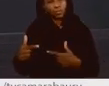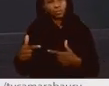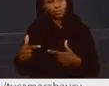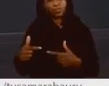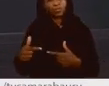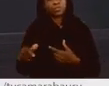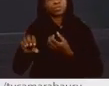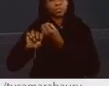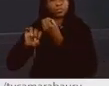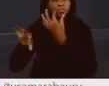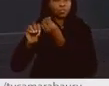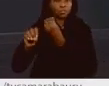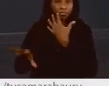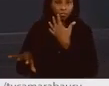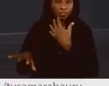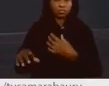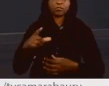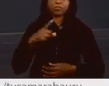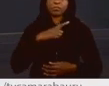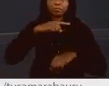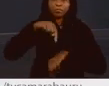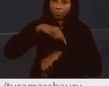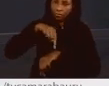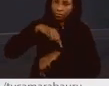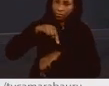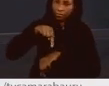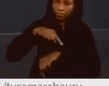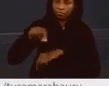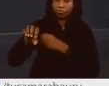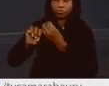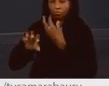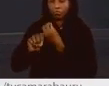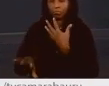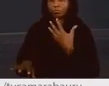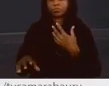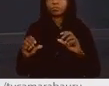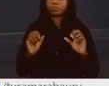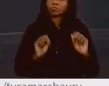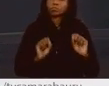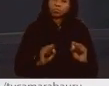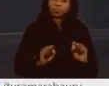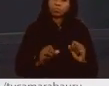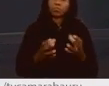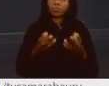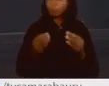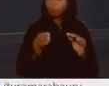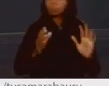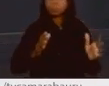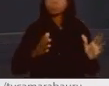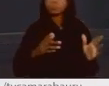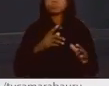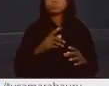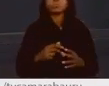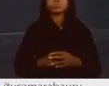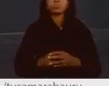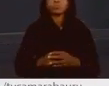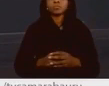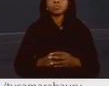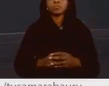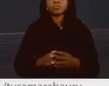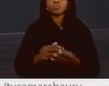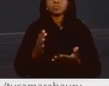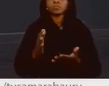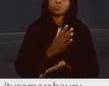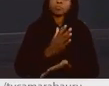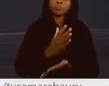distância. Uma carga horária que ela pode trabalhar. Muitas já trabalham. O que é isso? Algumas disciplinas serem oferecidas